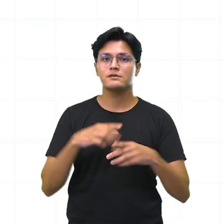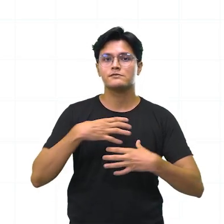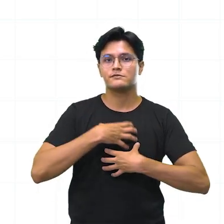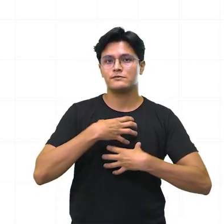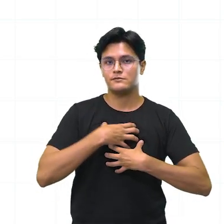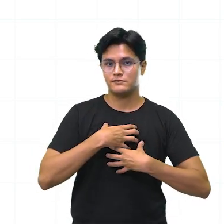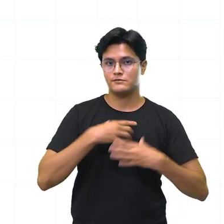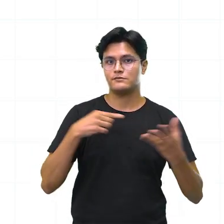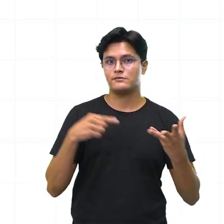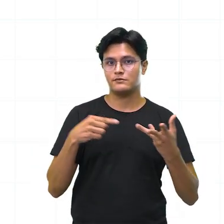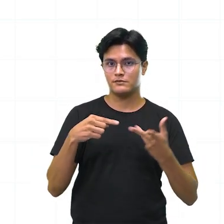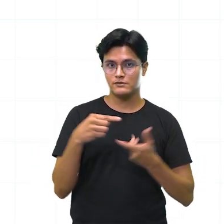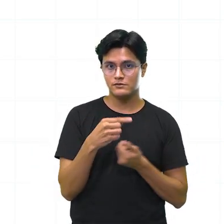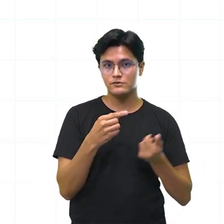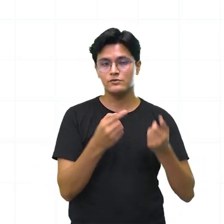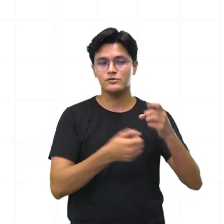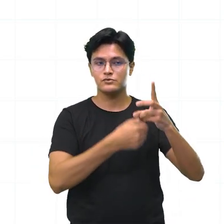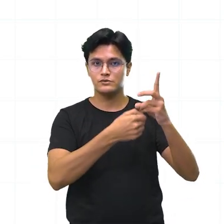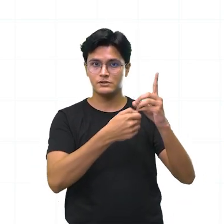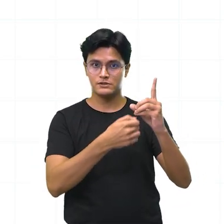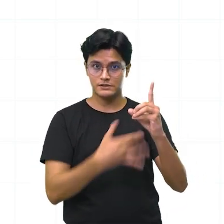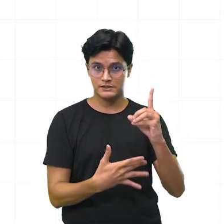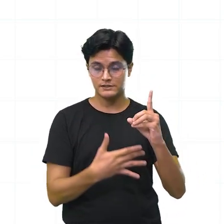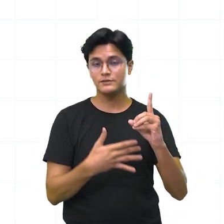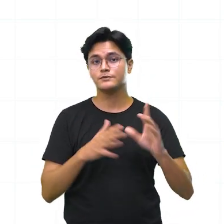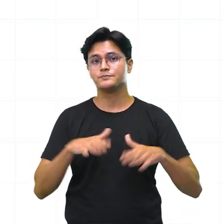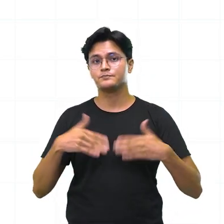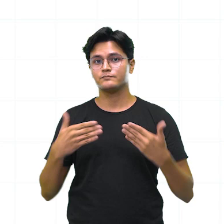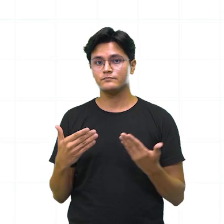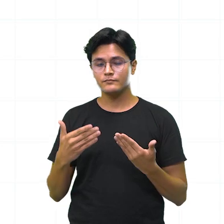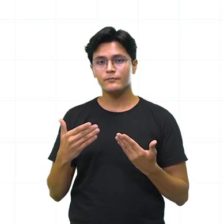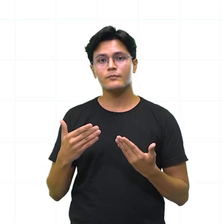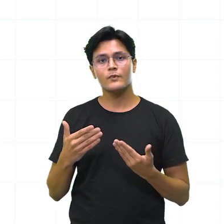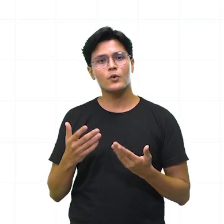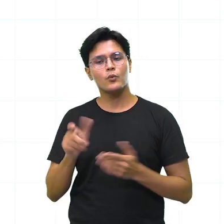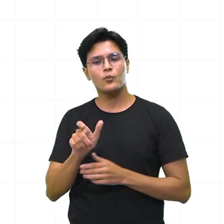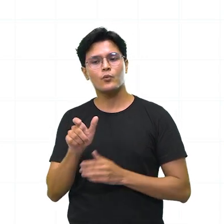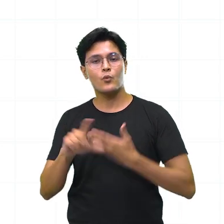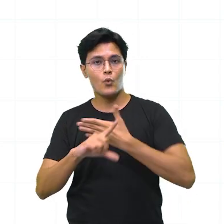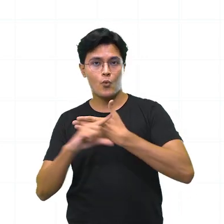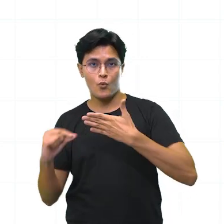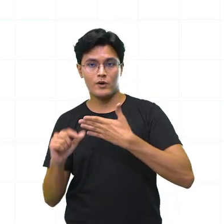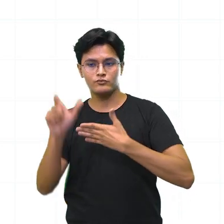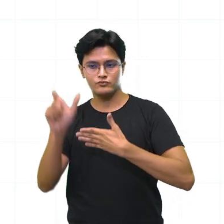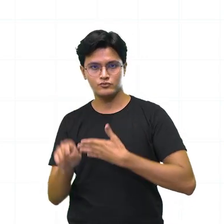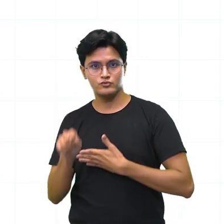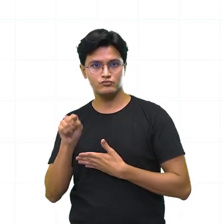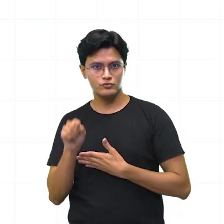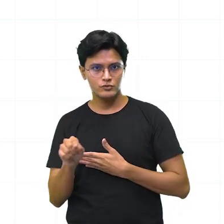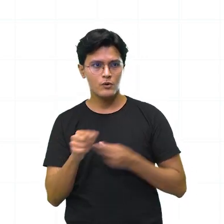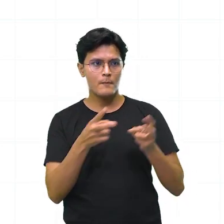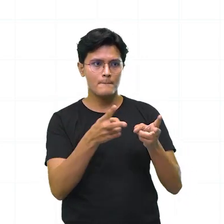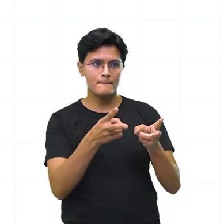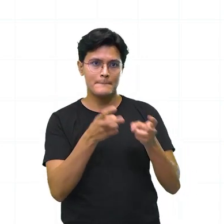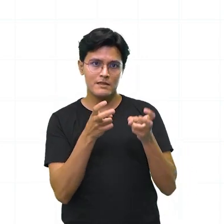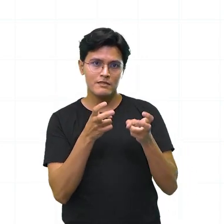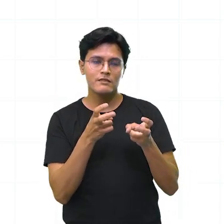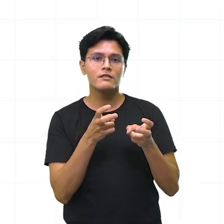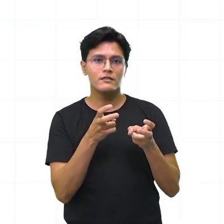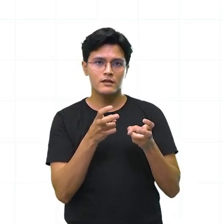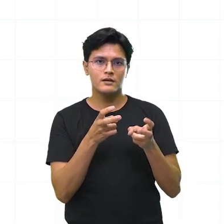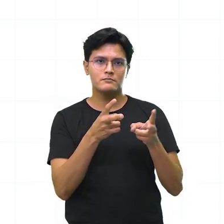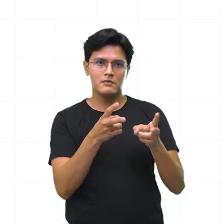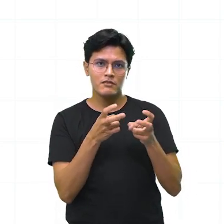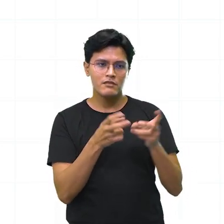é descrito. Em outras palavras, o autor capta as impressões e as